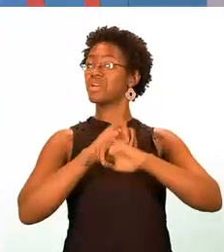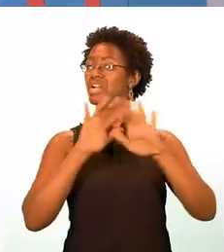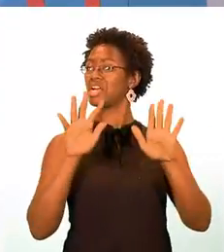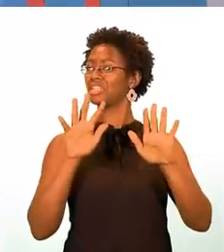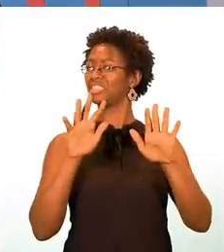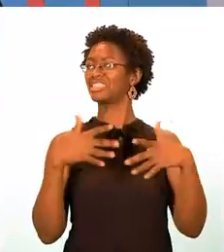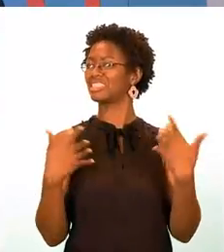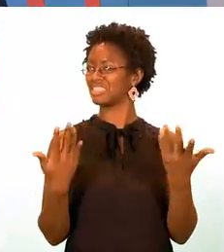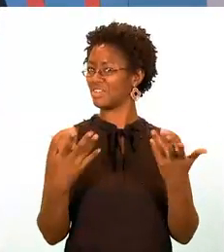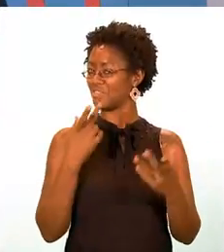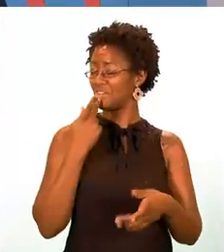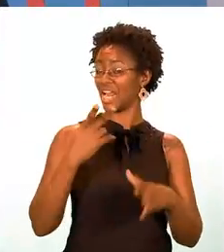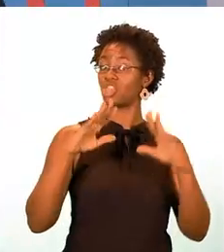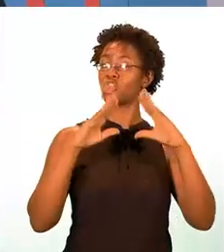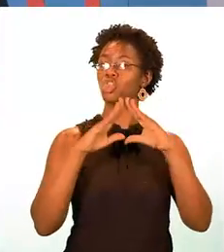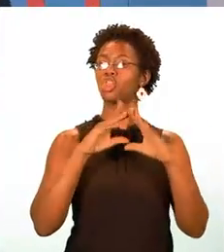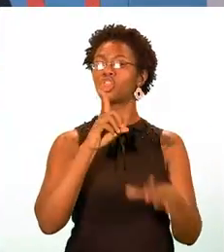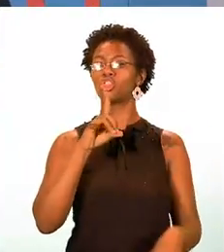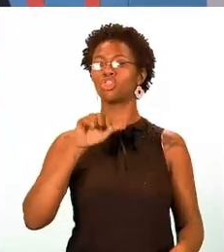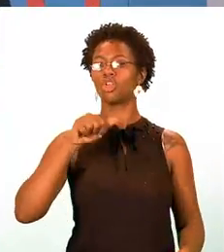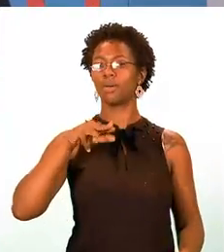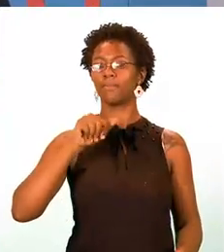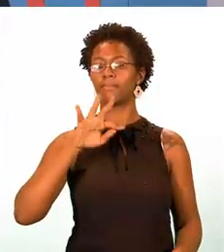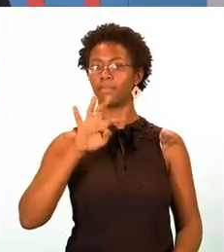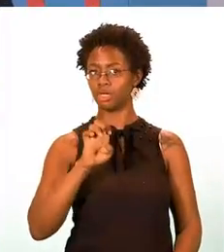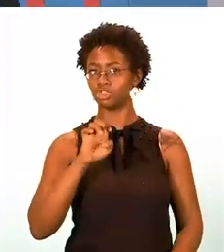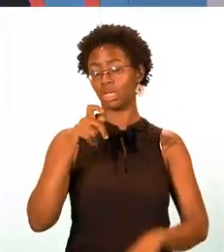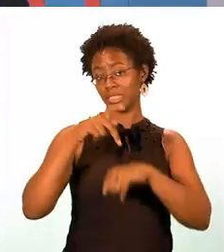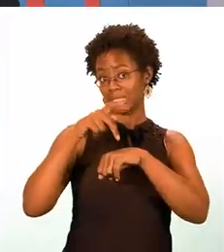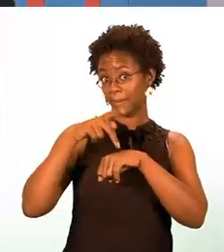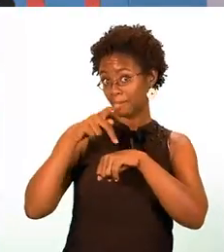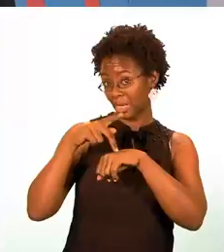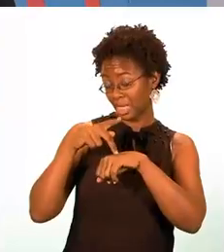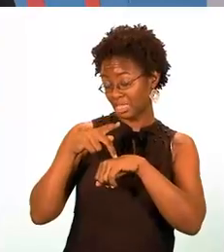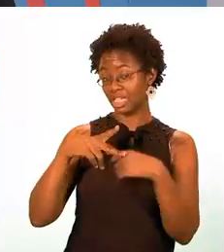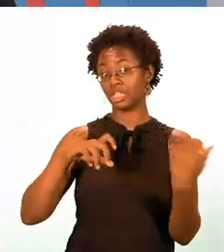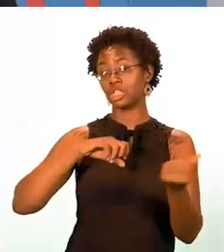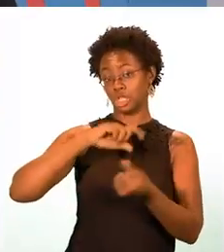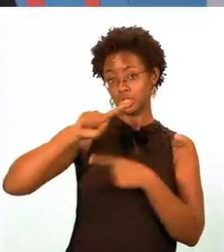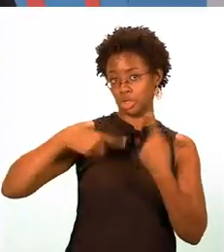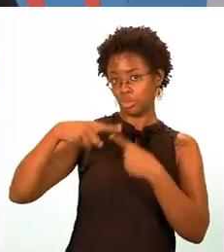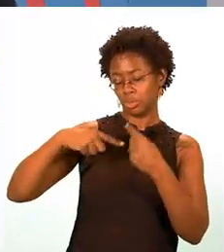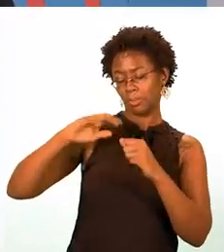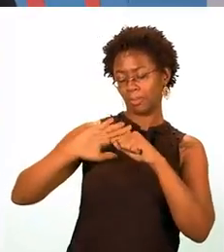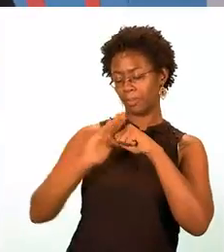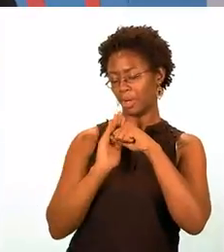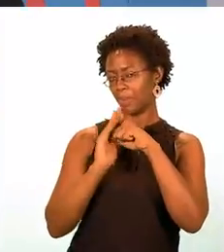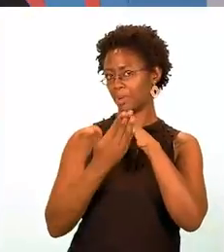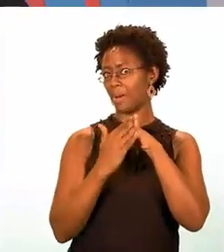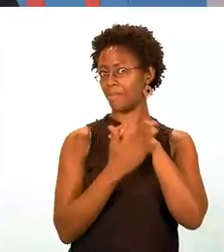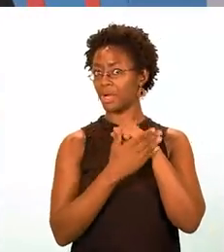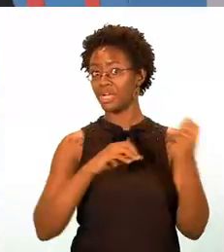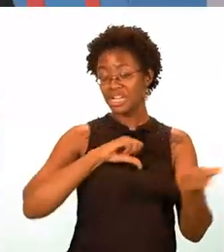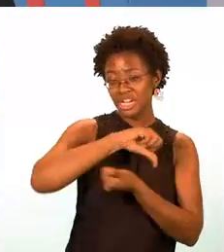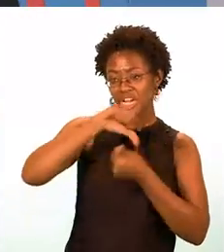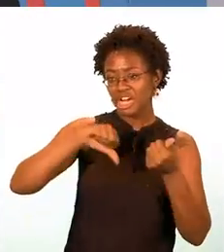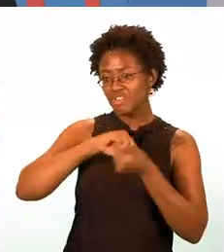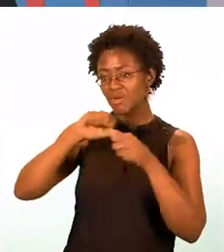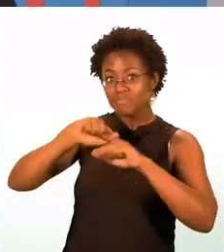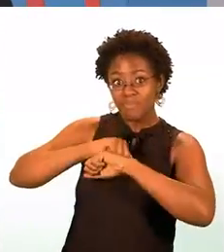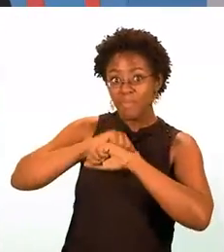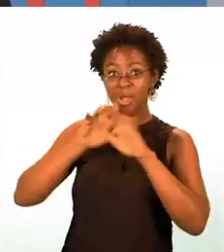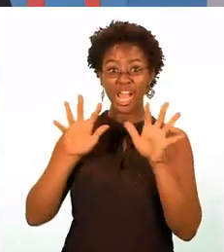Nós vamos tratar de diamantes, aquela pedra bruta que depois de lapidada virou mundialmente famoso e